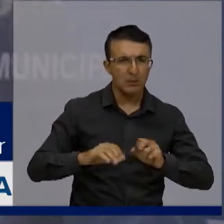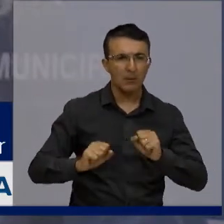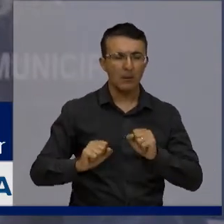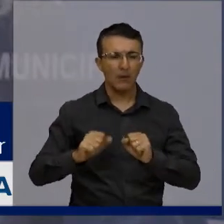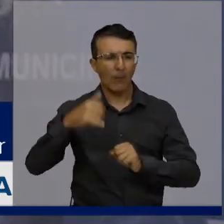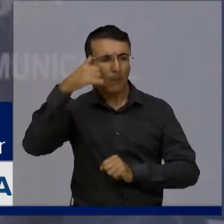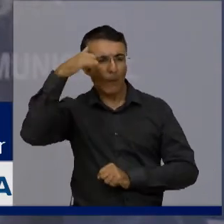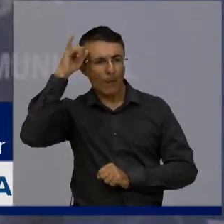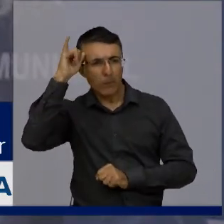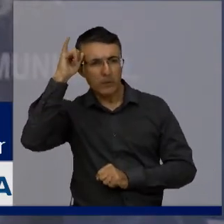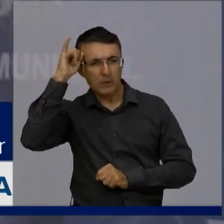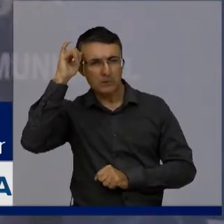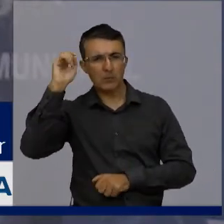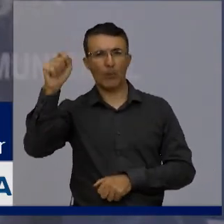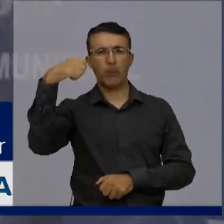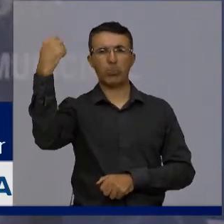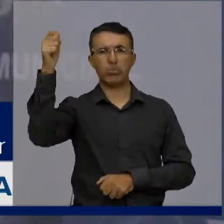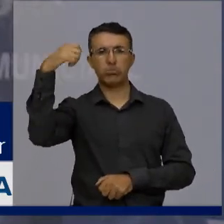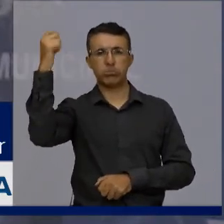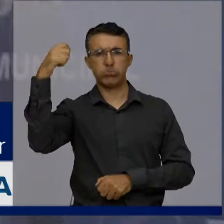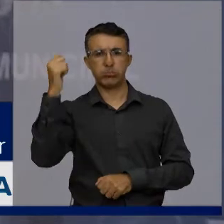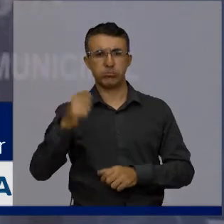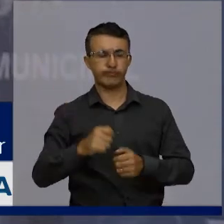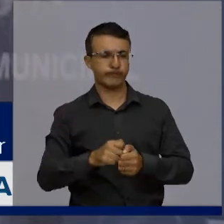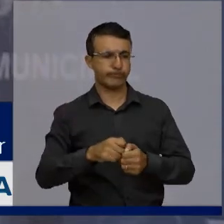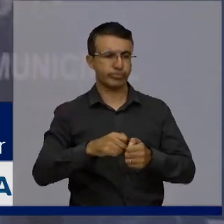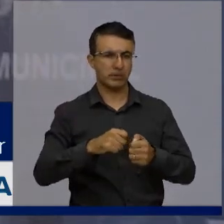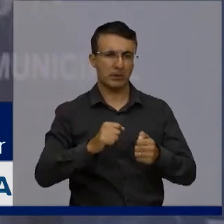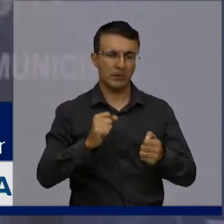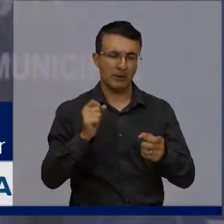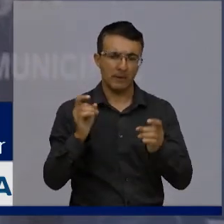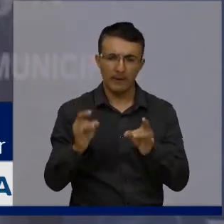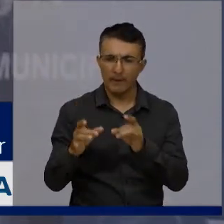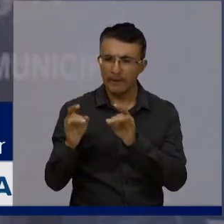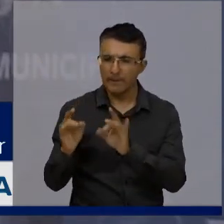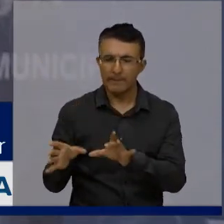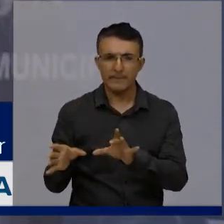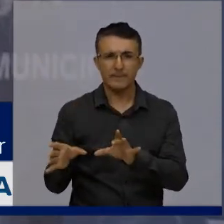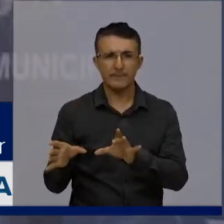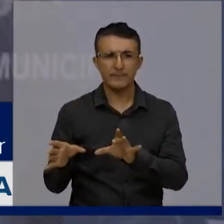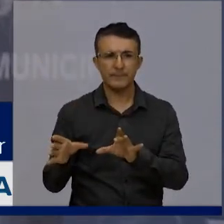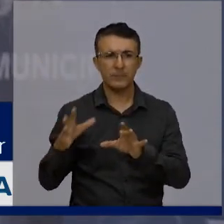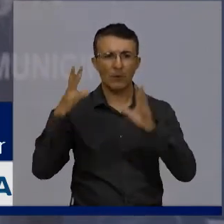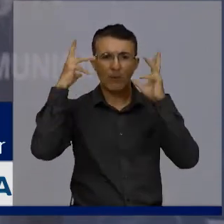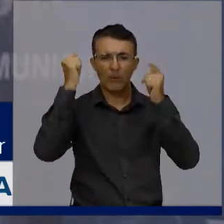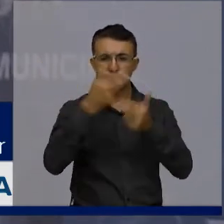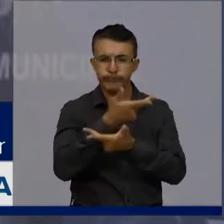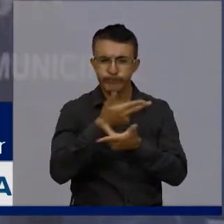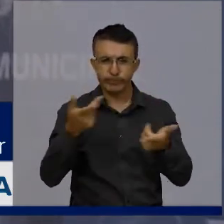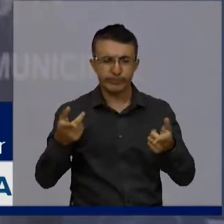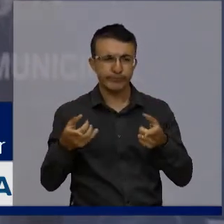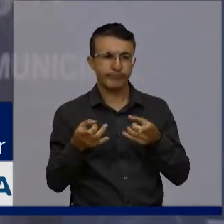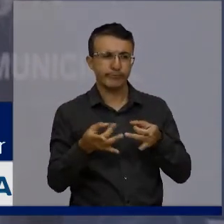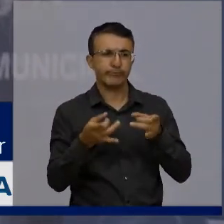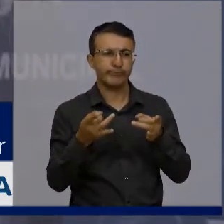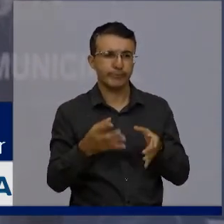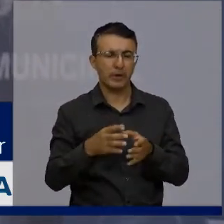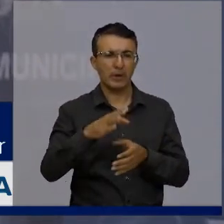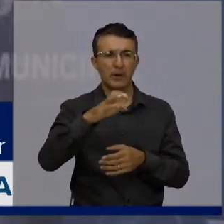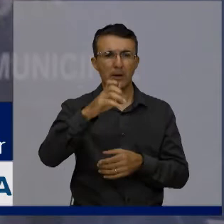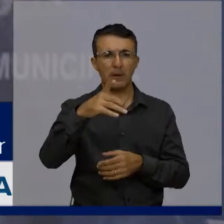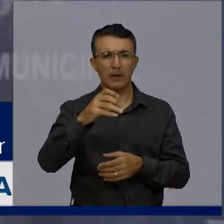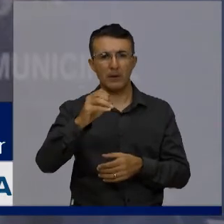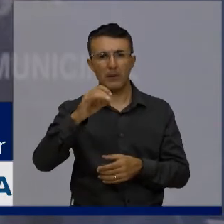vaquejada e de rodeios e também a venda de animais exóticos. Esse ponto dos animais exóticos é que eu enxergo